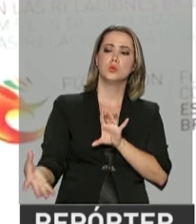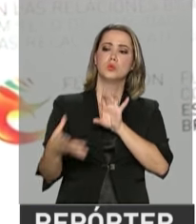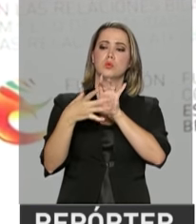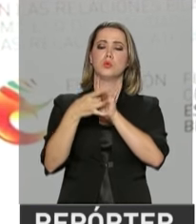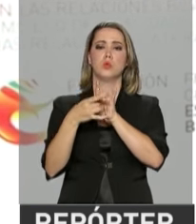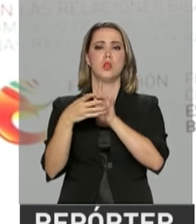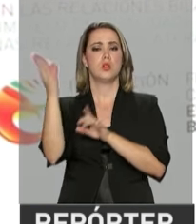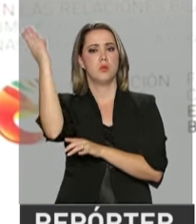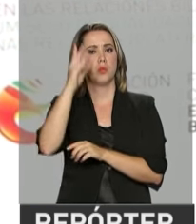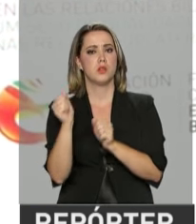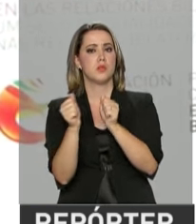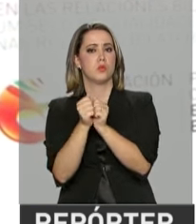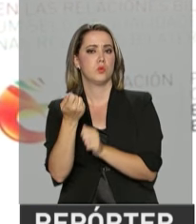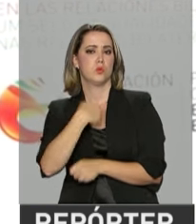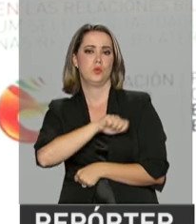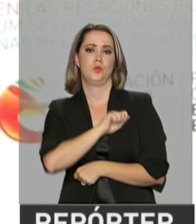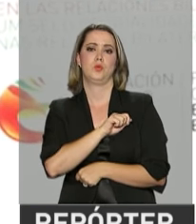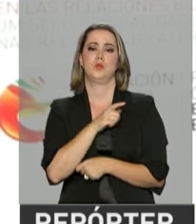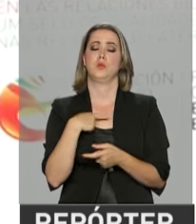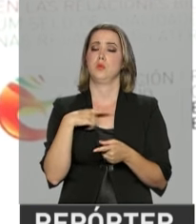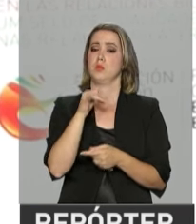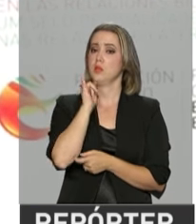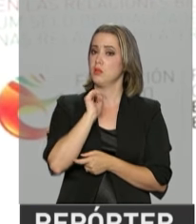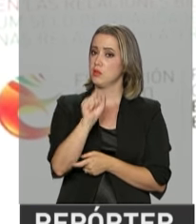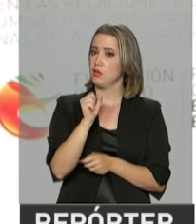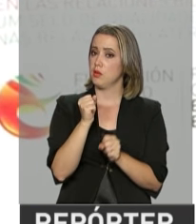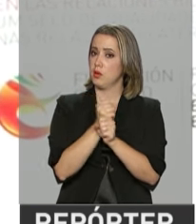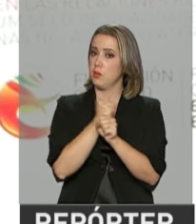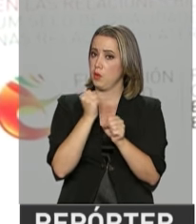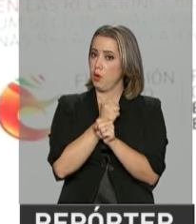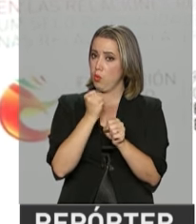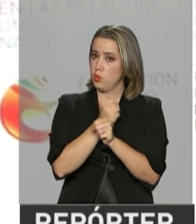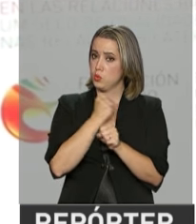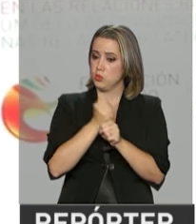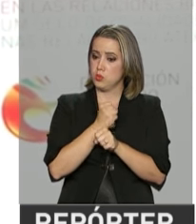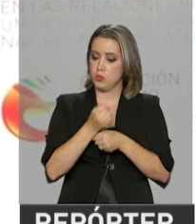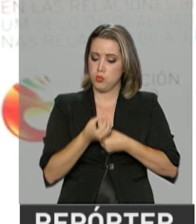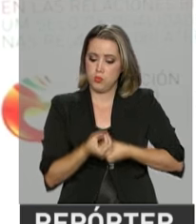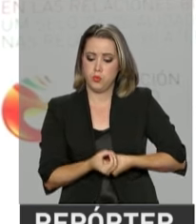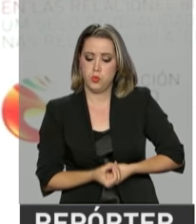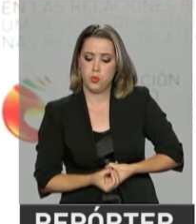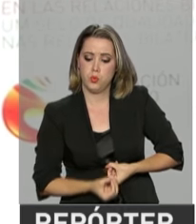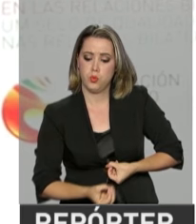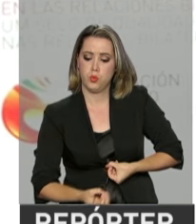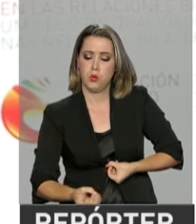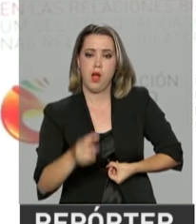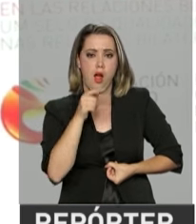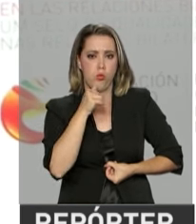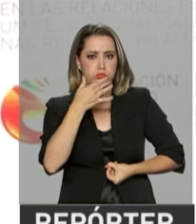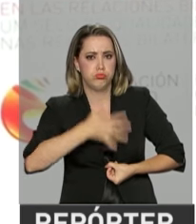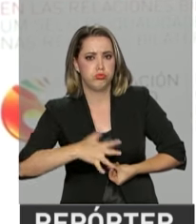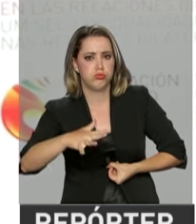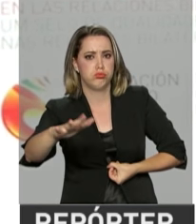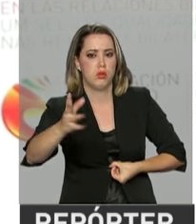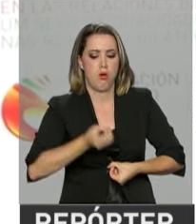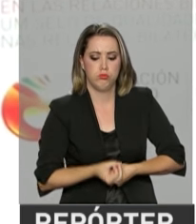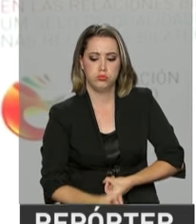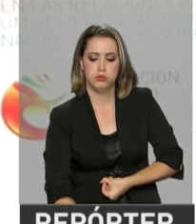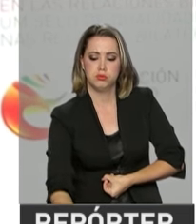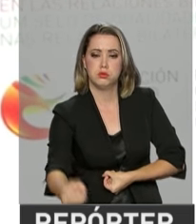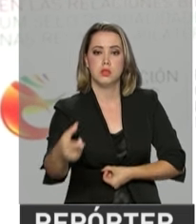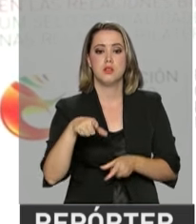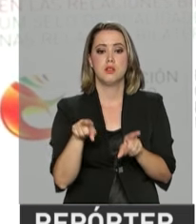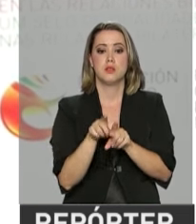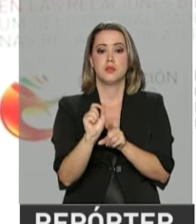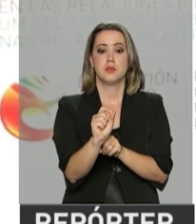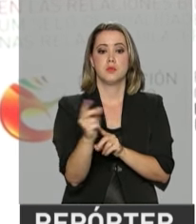brasil espanha nessas áreas como a construção de um cabo submarino de fibra ótica e os convênios entre as agências de financiamento de